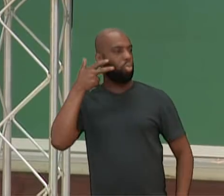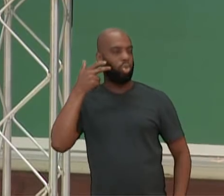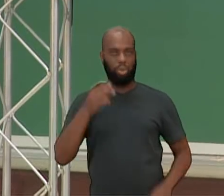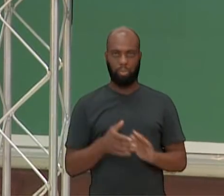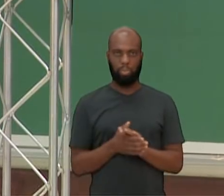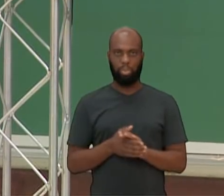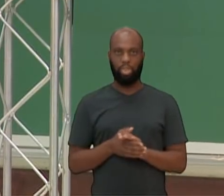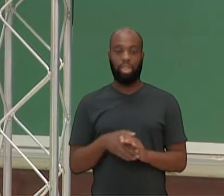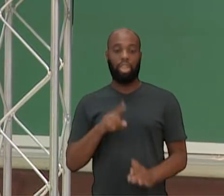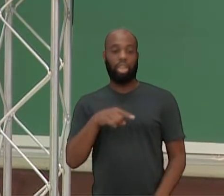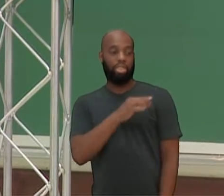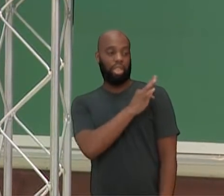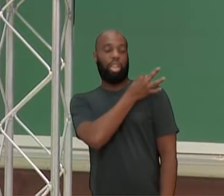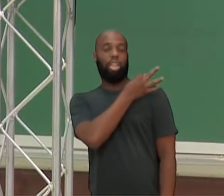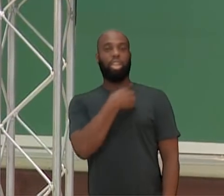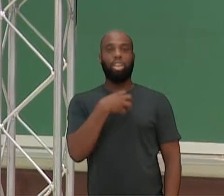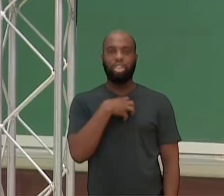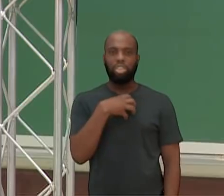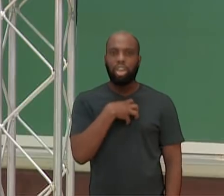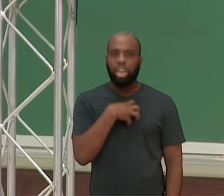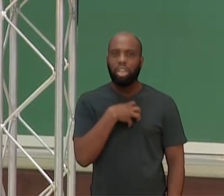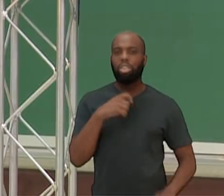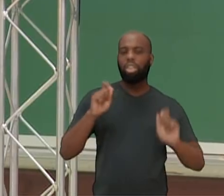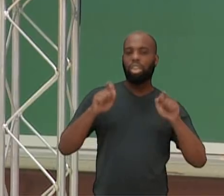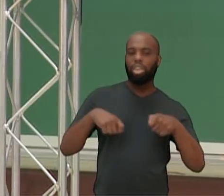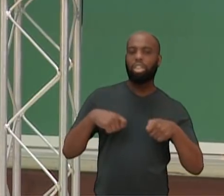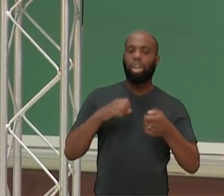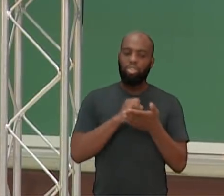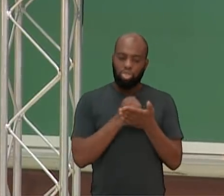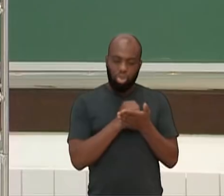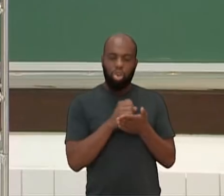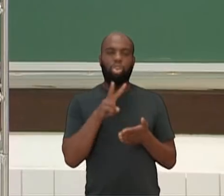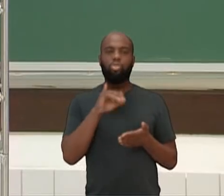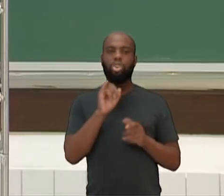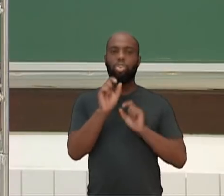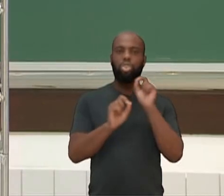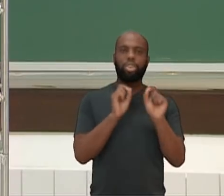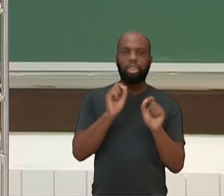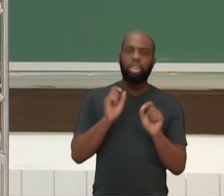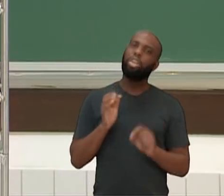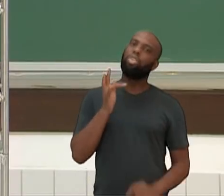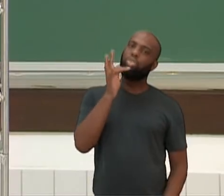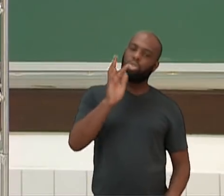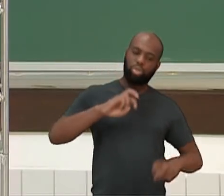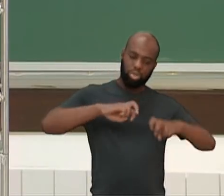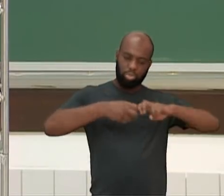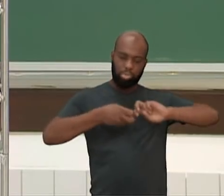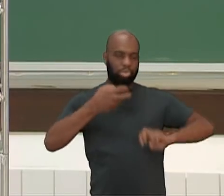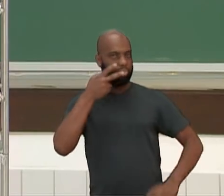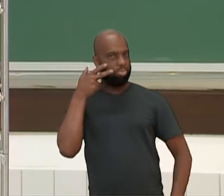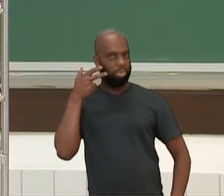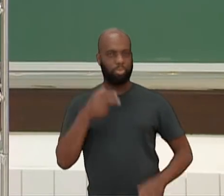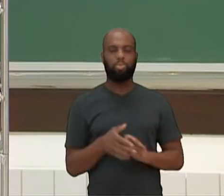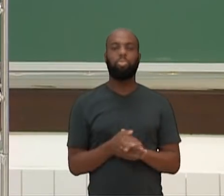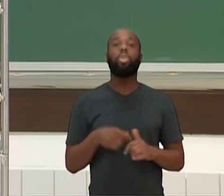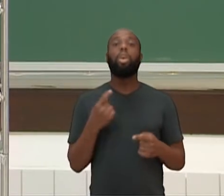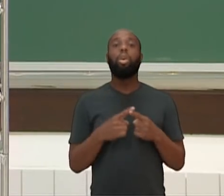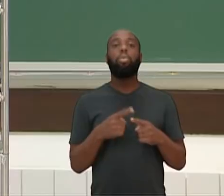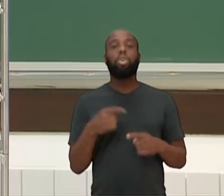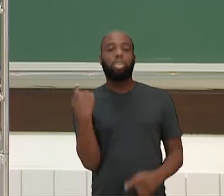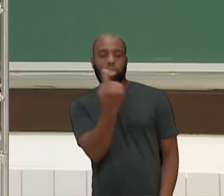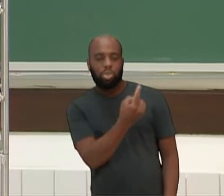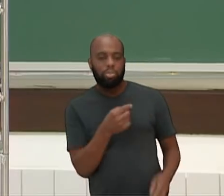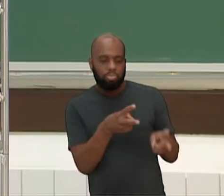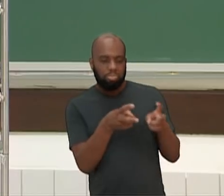são técnicas, são formas, são brincadeiras, são jogos que vai levar a algo no futuro. Você vê assim que a gente percebe